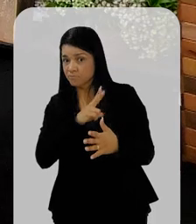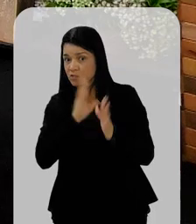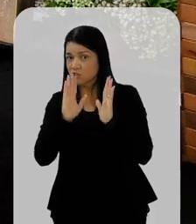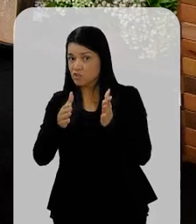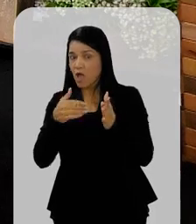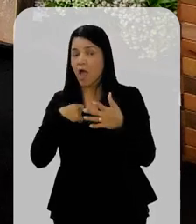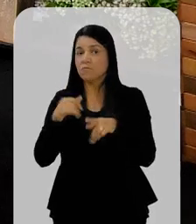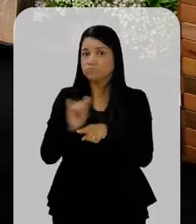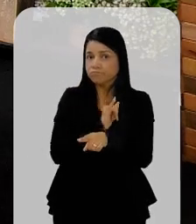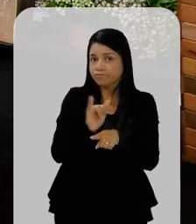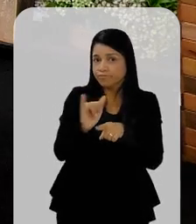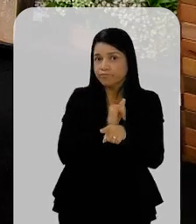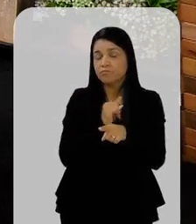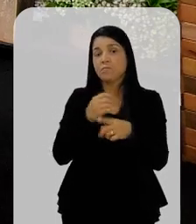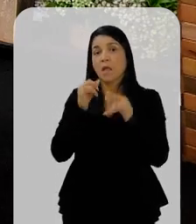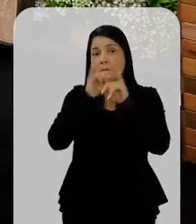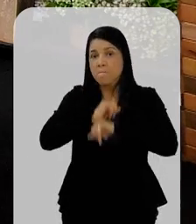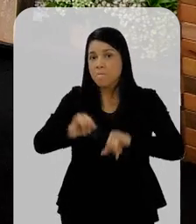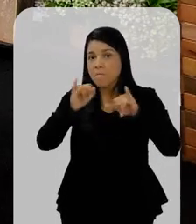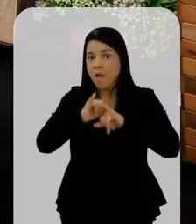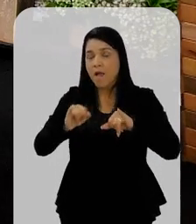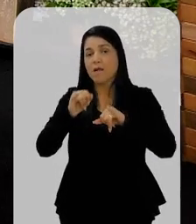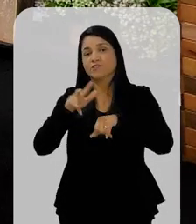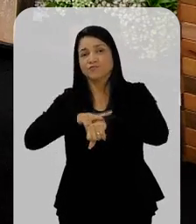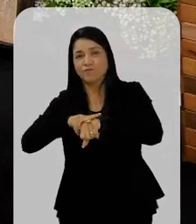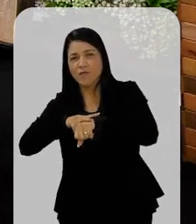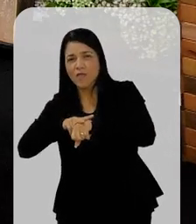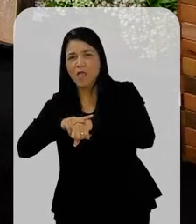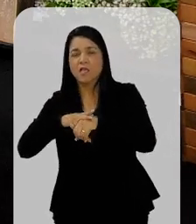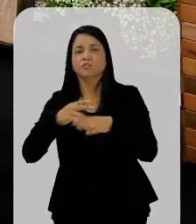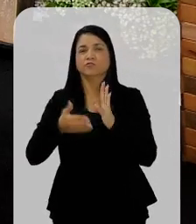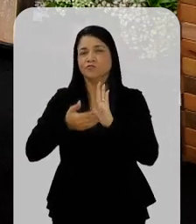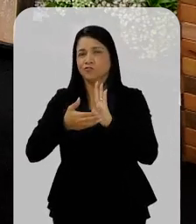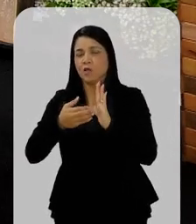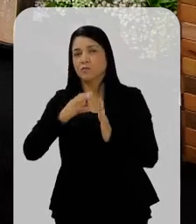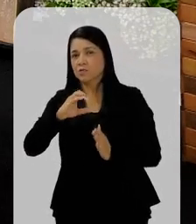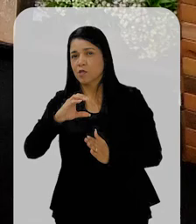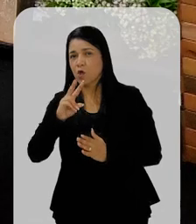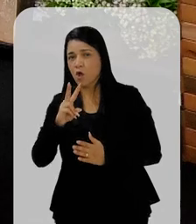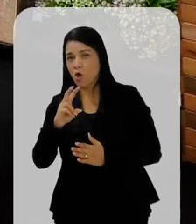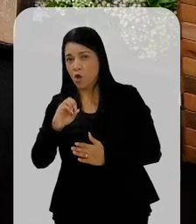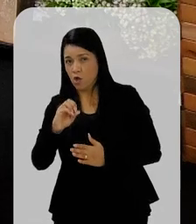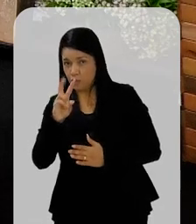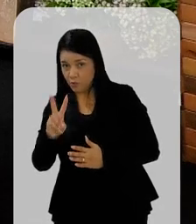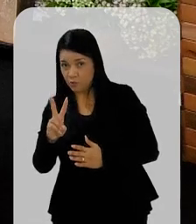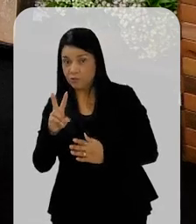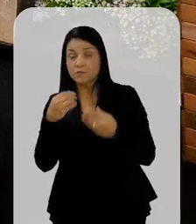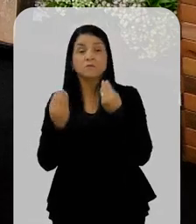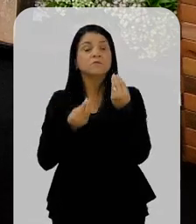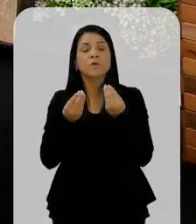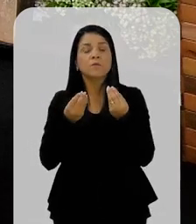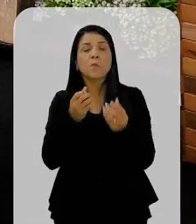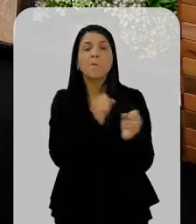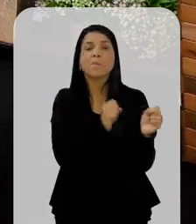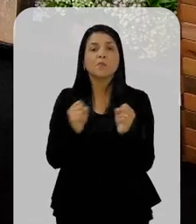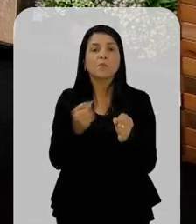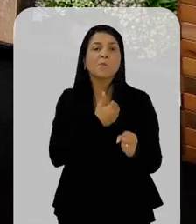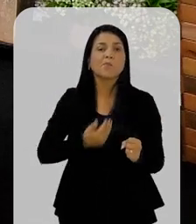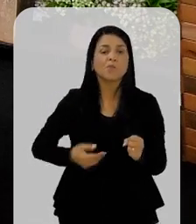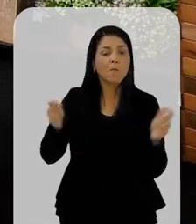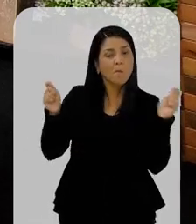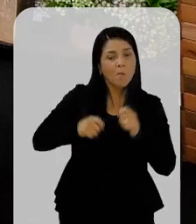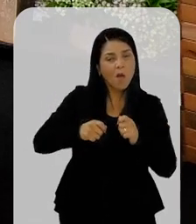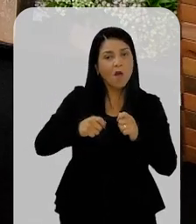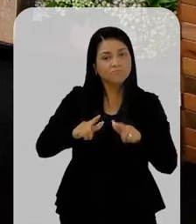medidas previstas, né? Marketing verde, pegada de carbono, Como é que o poder público precisa agir para